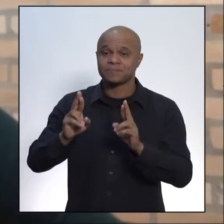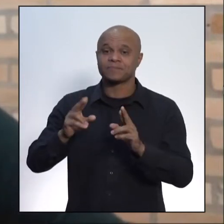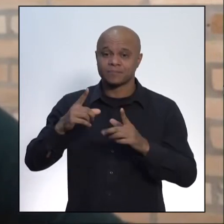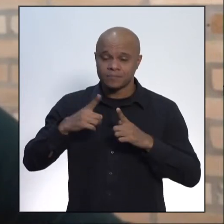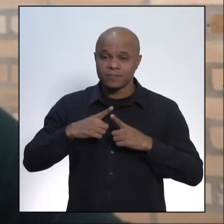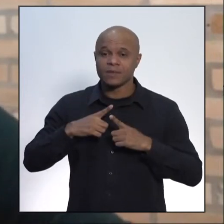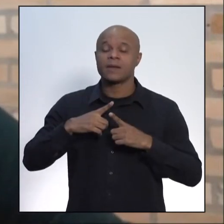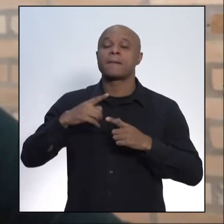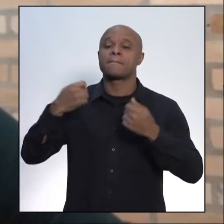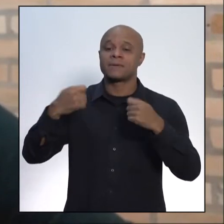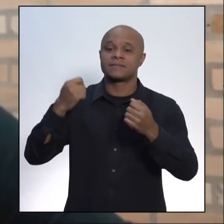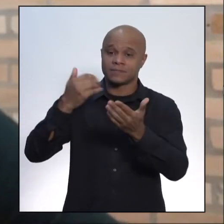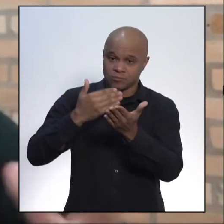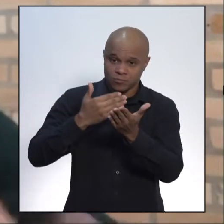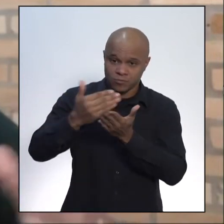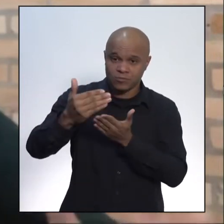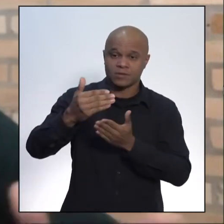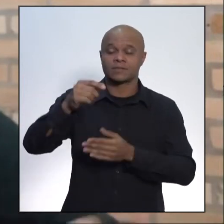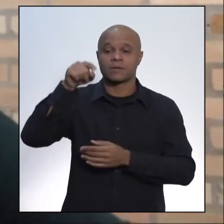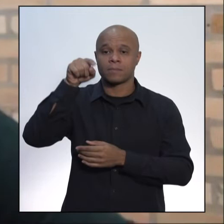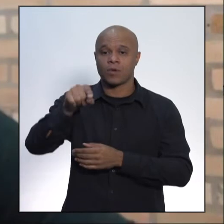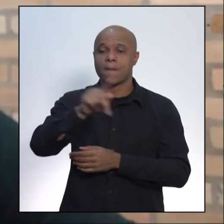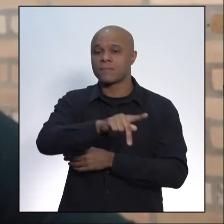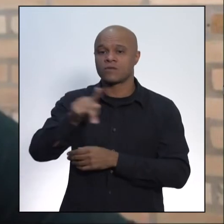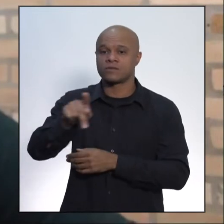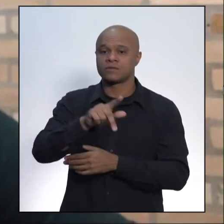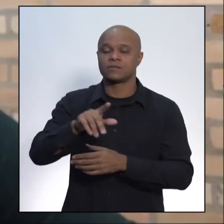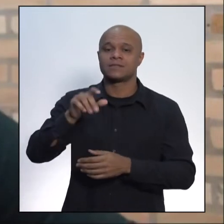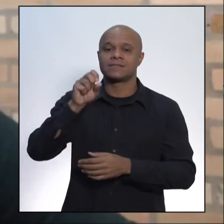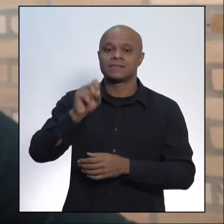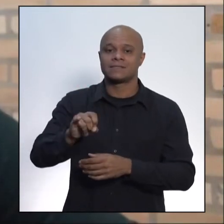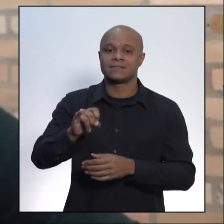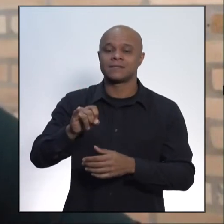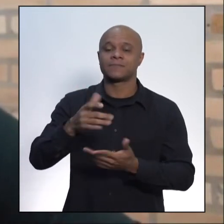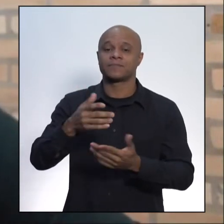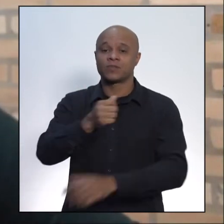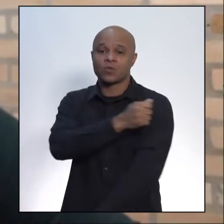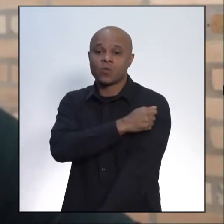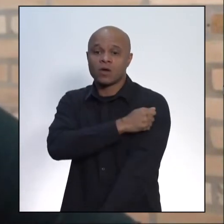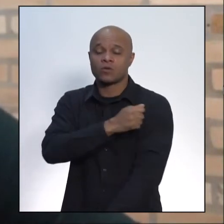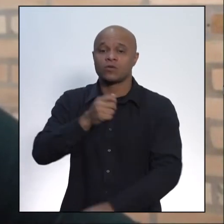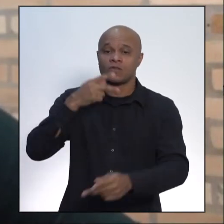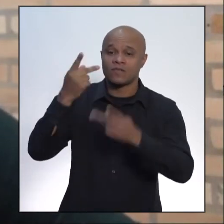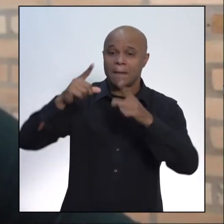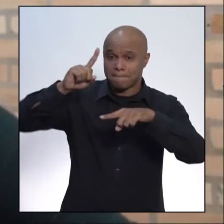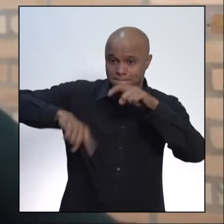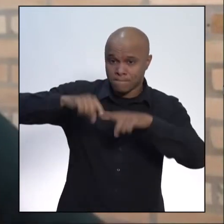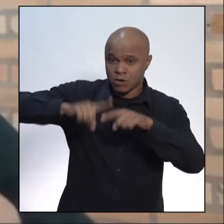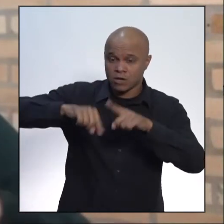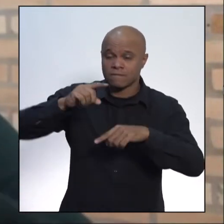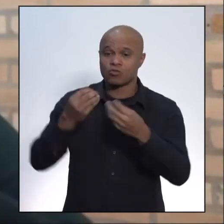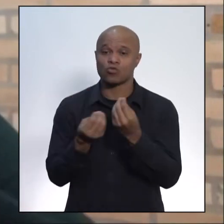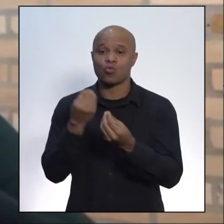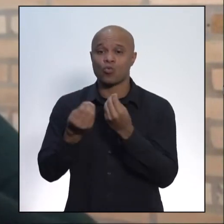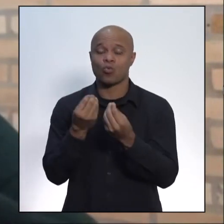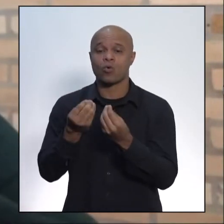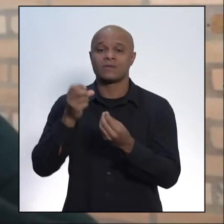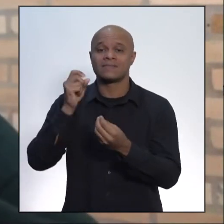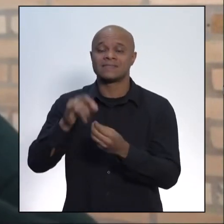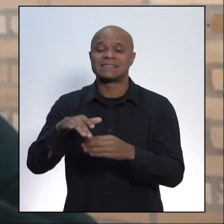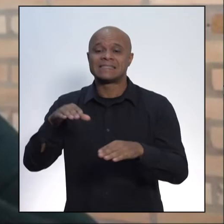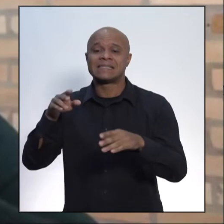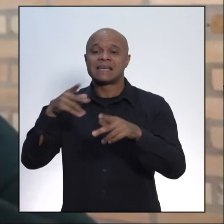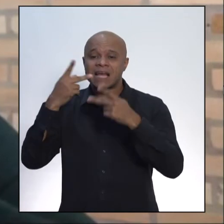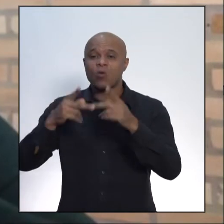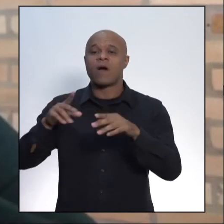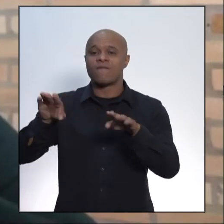mais difícil que isso possa parecer, quando um aluno, por exemplo, te manda para aquele lugar. Mas se a gente mandar ele de volta, a gente está trabalhando no mesmo nível